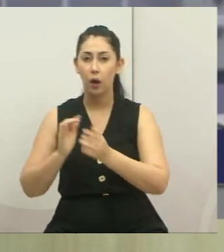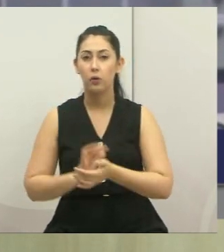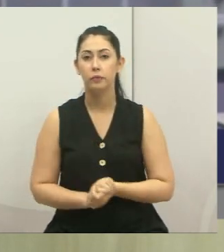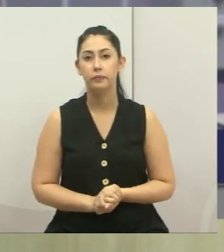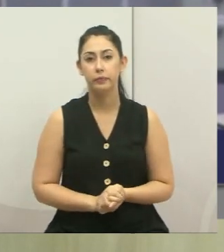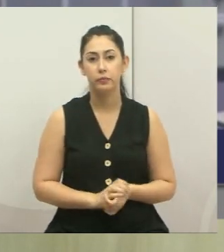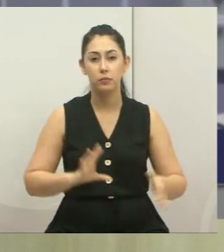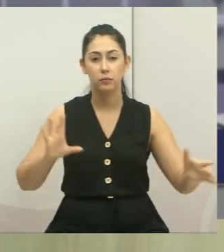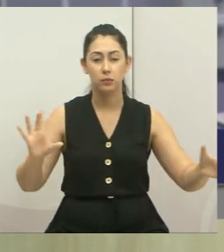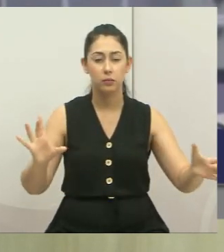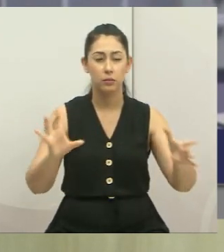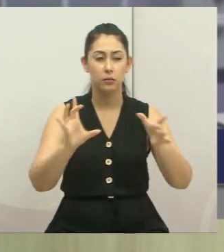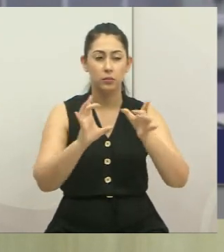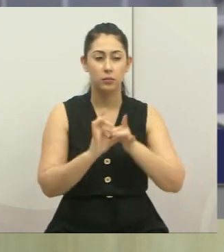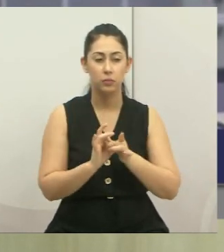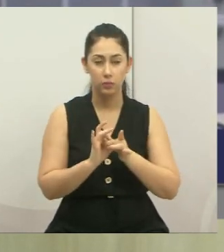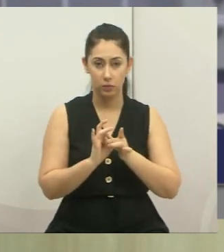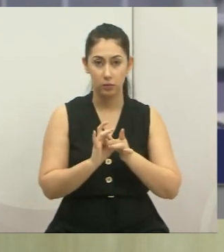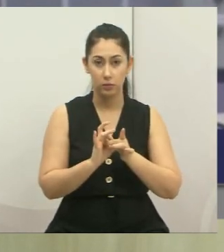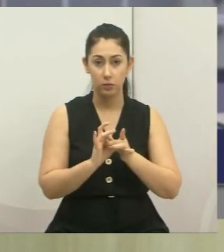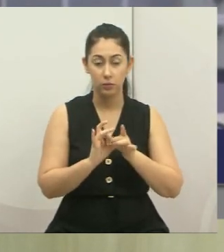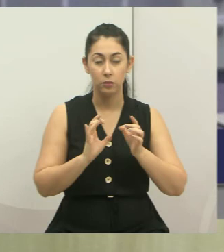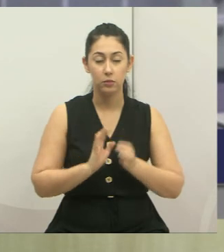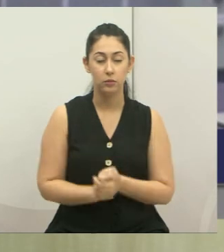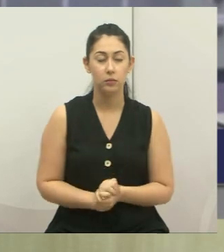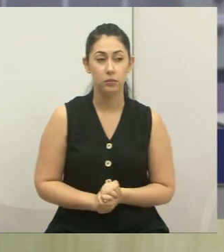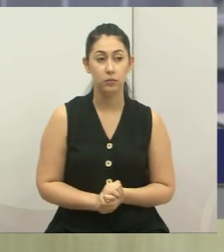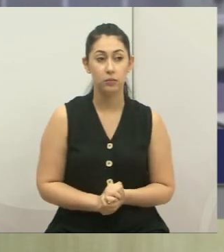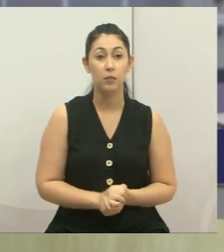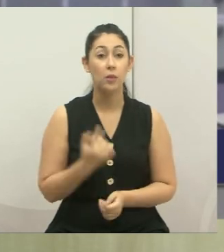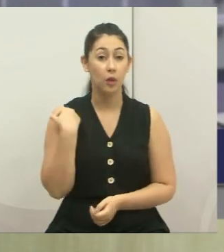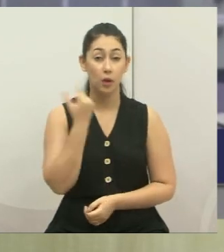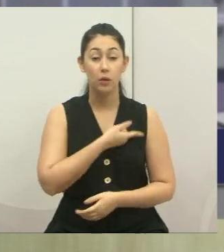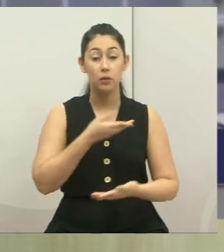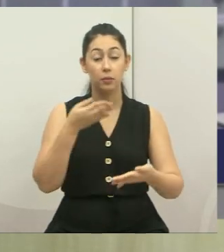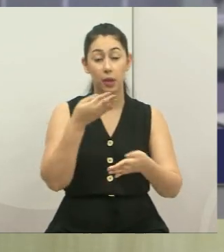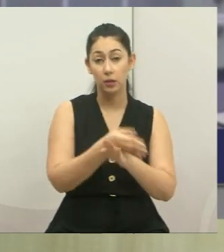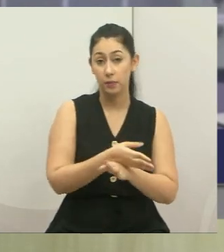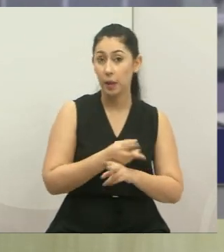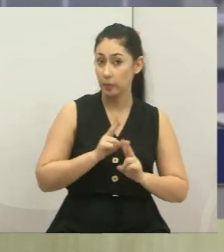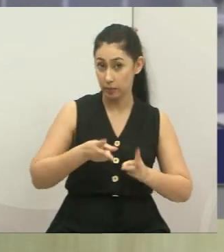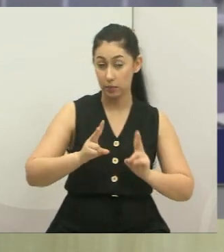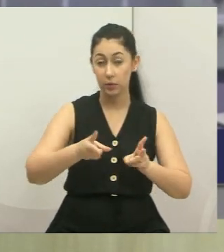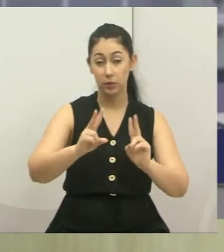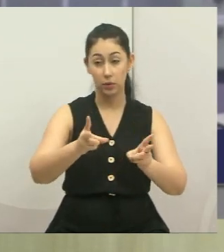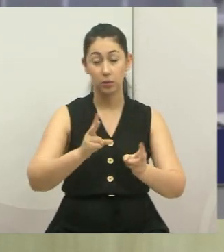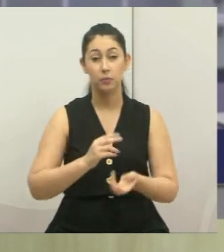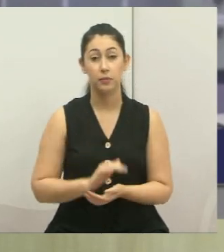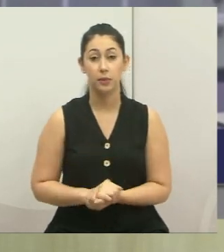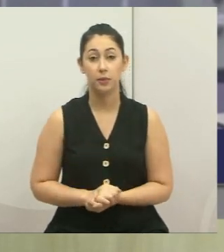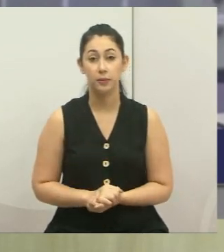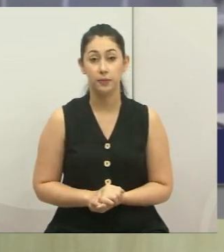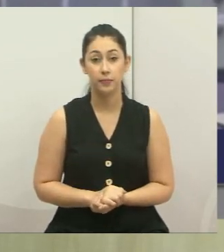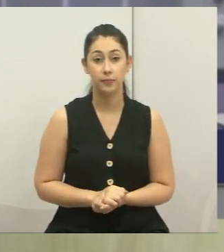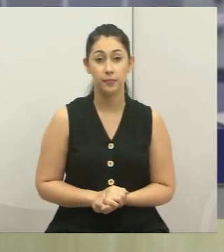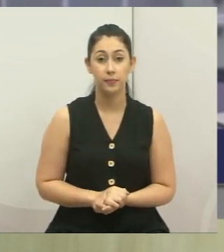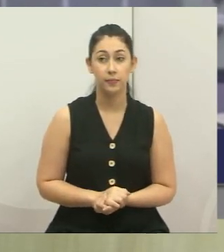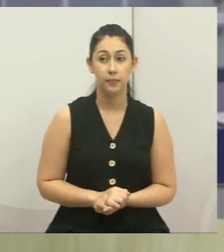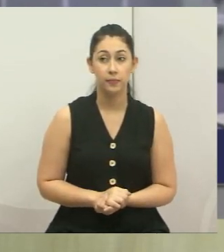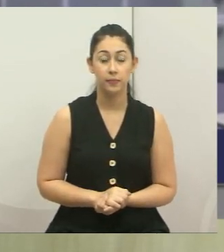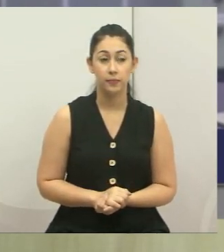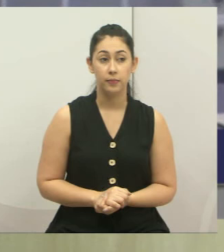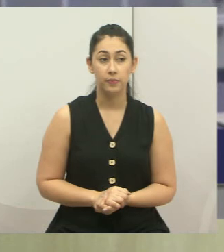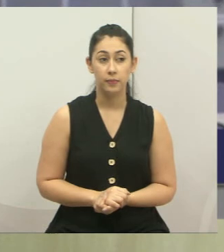agregam os órgãos de saneamento, e nós participamos ativamente. E